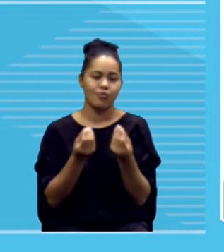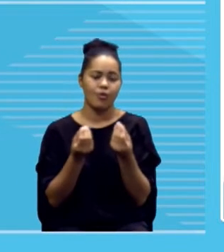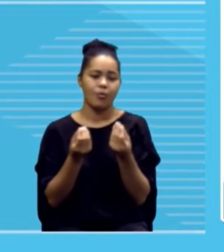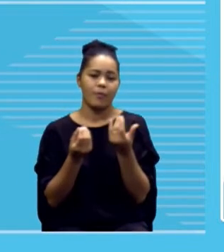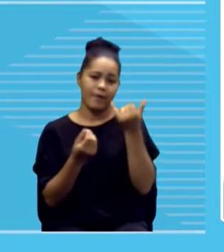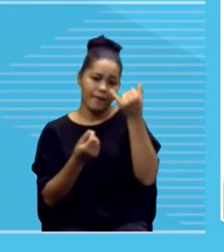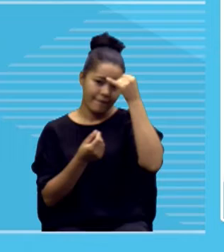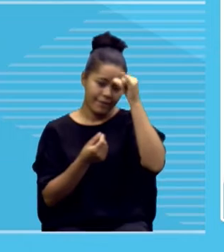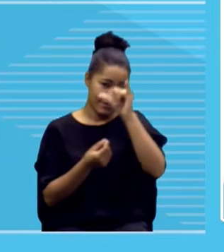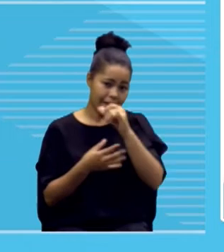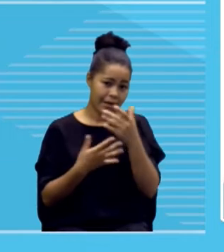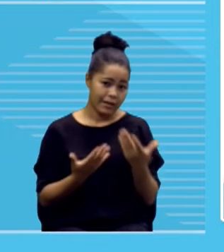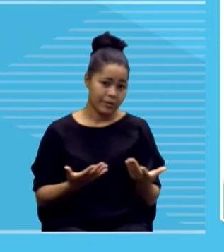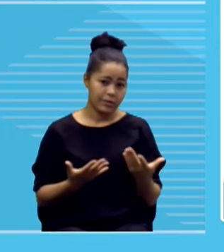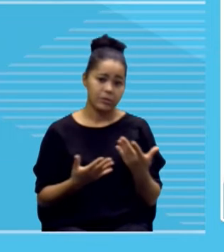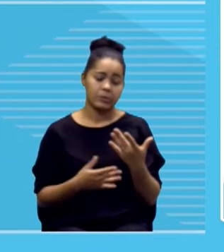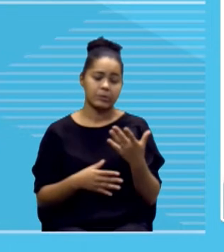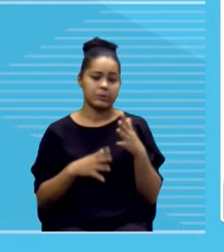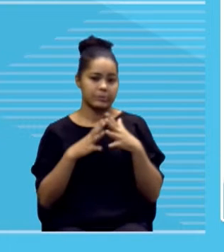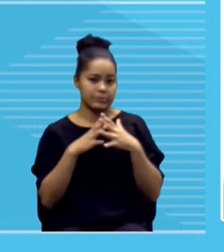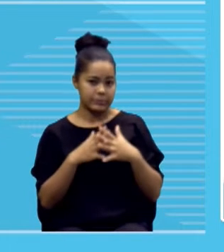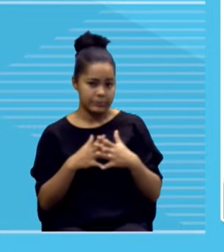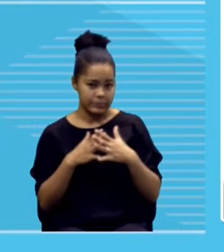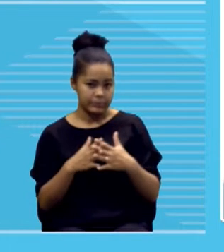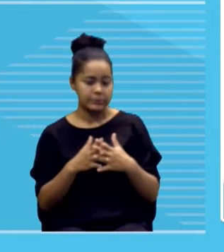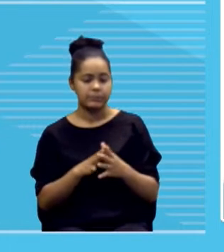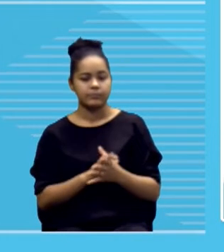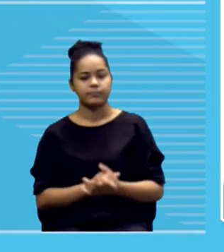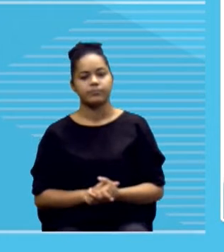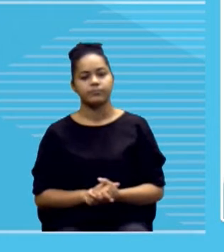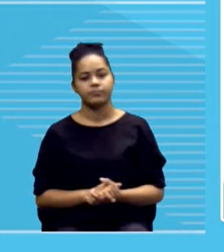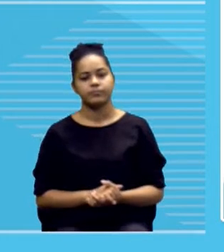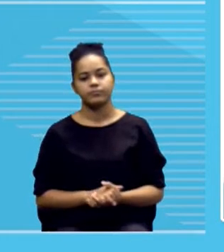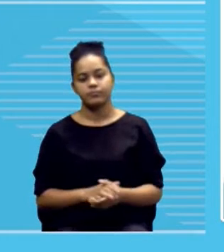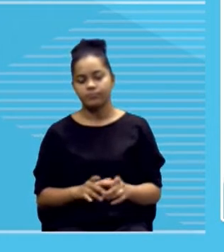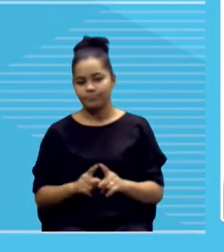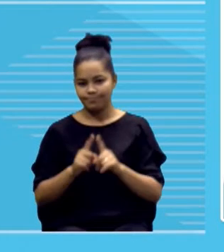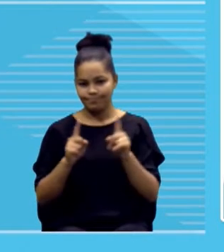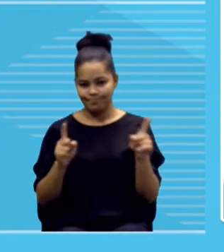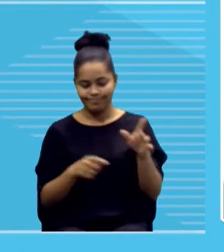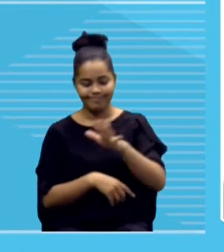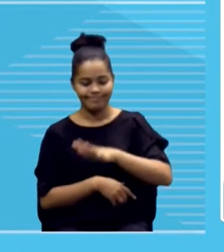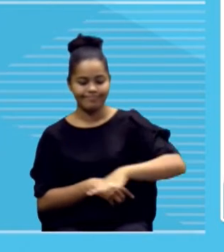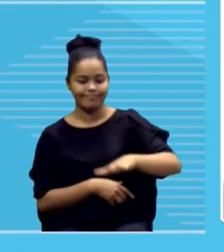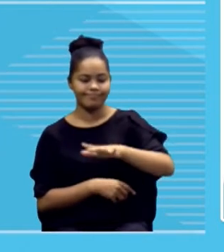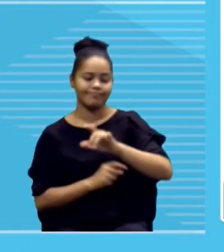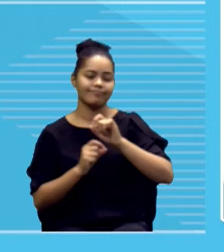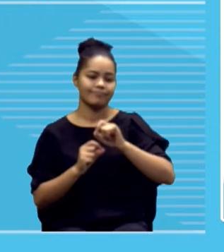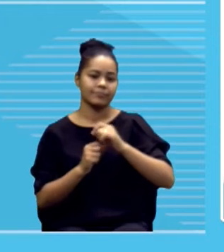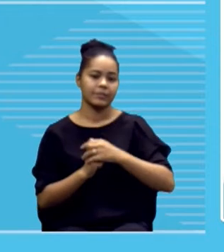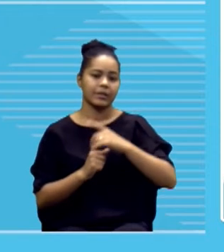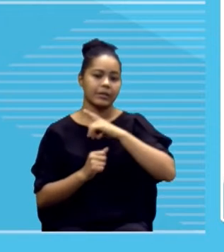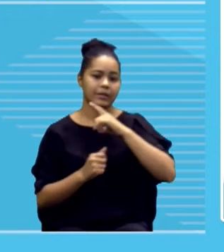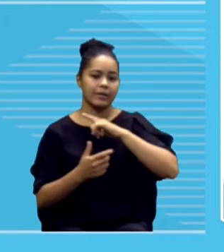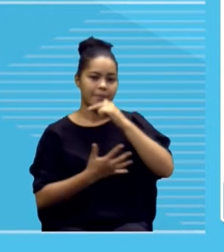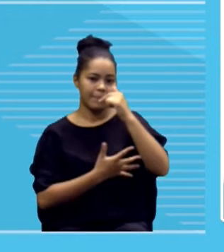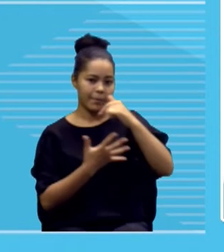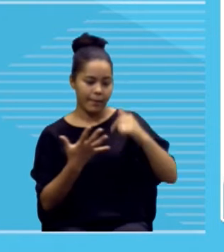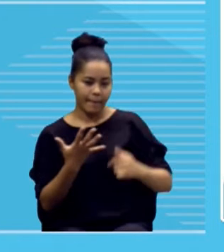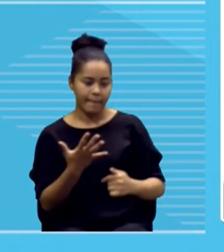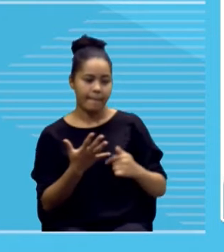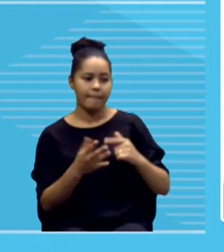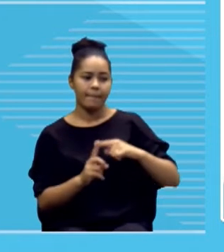ali? Bacana? Mas, em caso geral, tem muito mais pontos positivos do que negativos, certo?